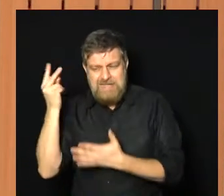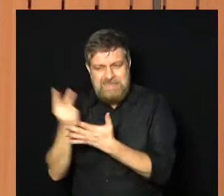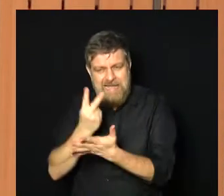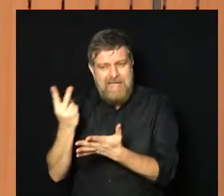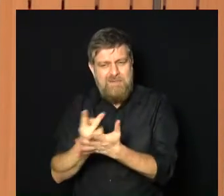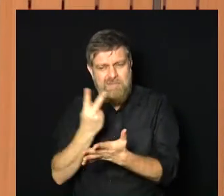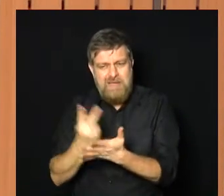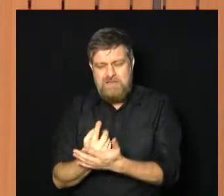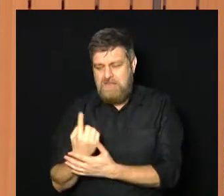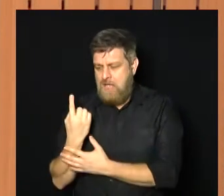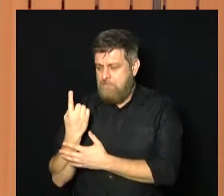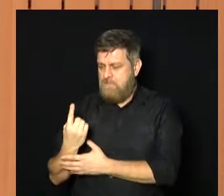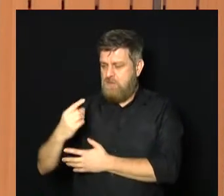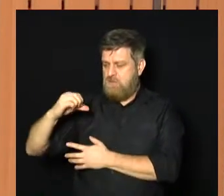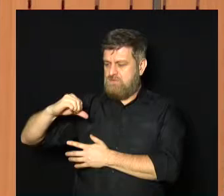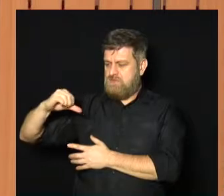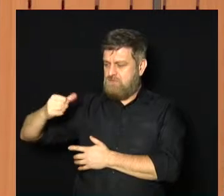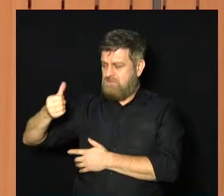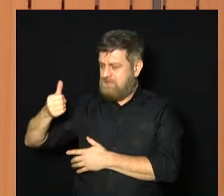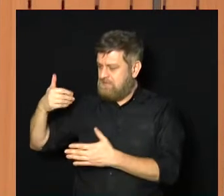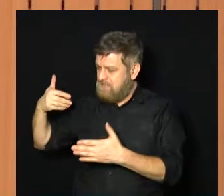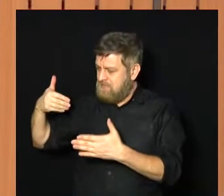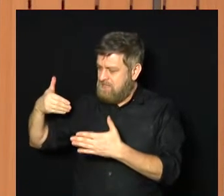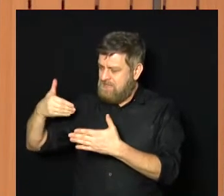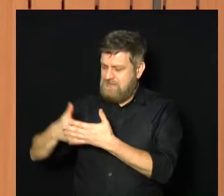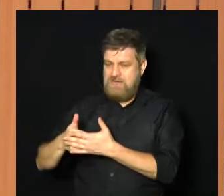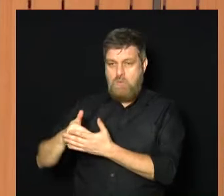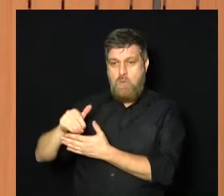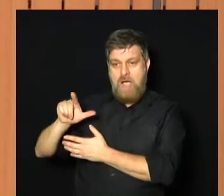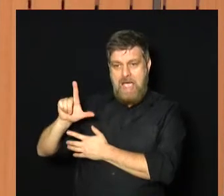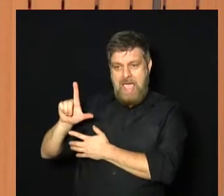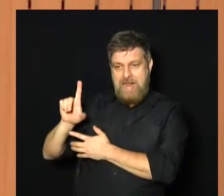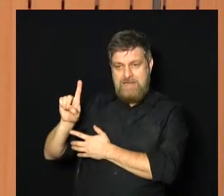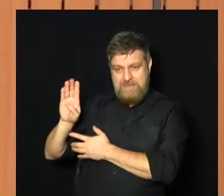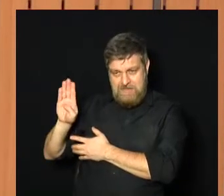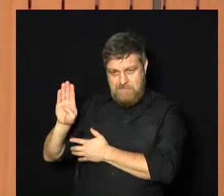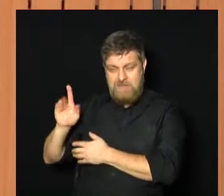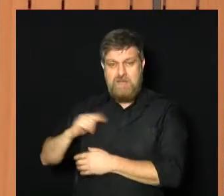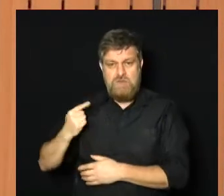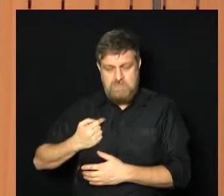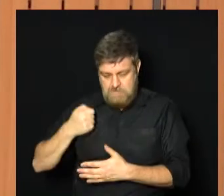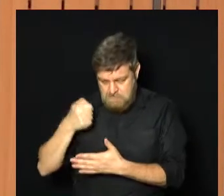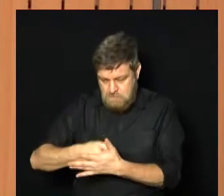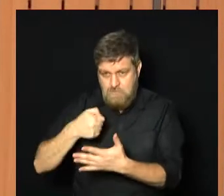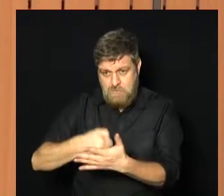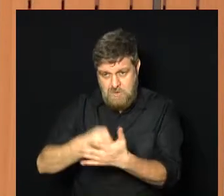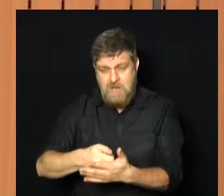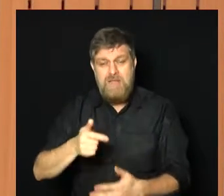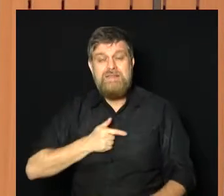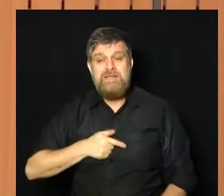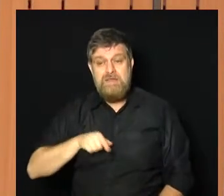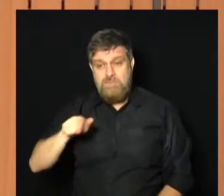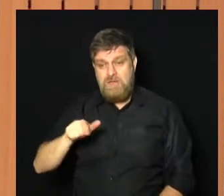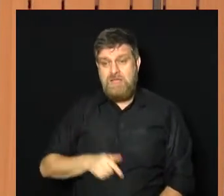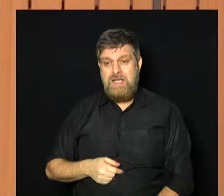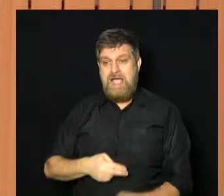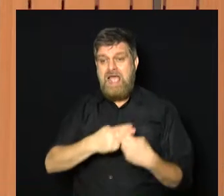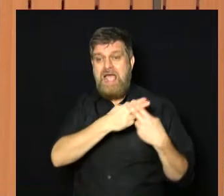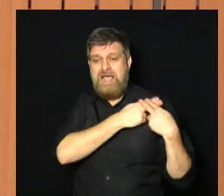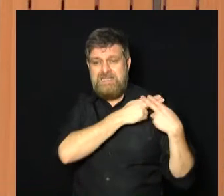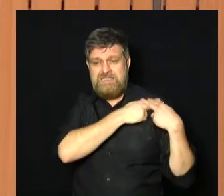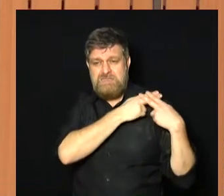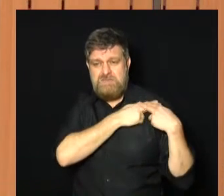desde 1996 com a LDB. Vamos seguir a luta. A luta é pelo devido reconhecimento das funções